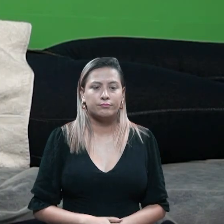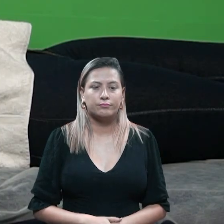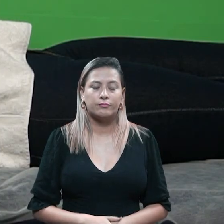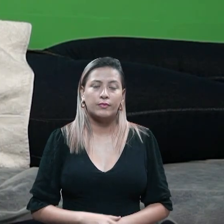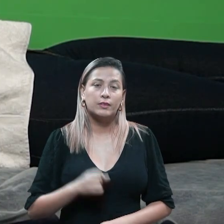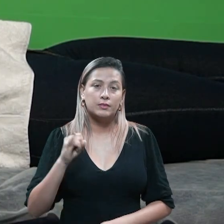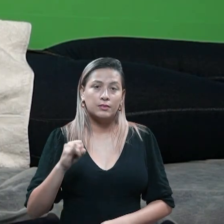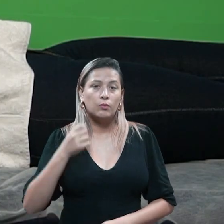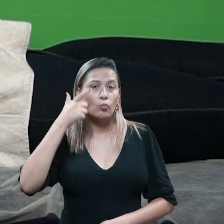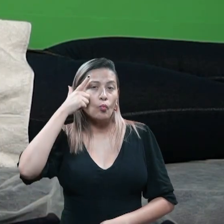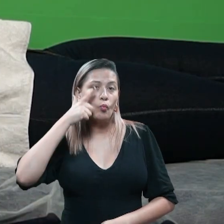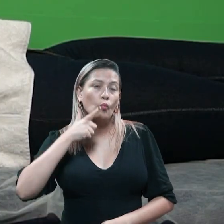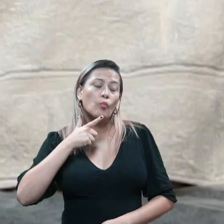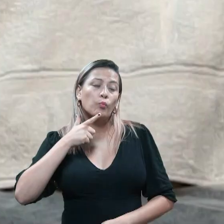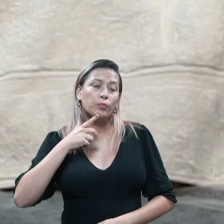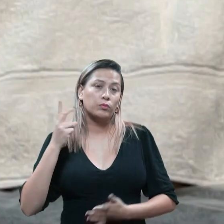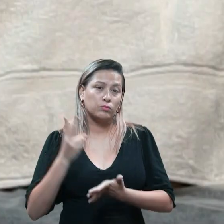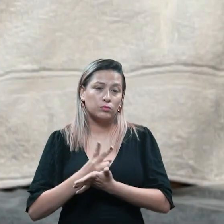frequentemente.